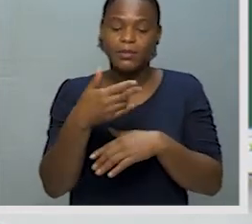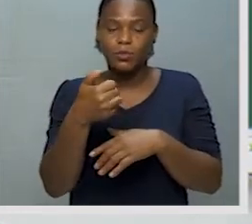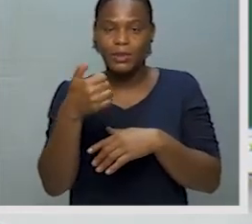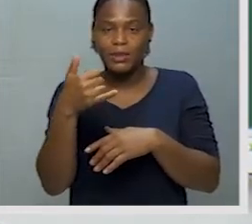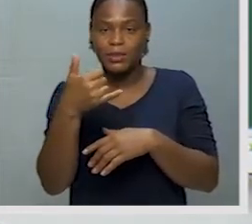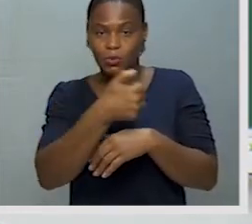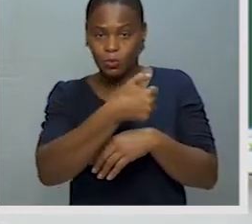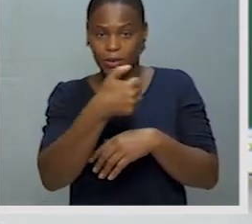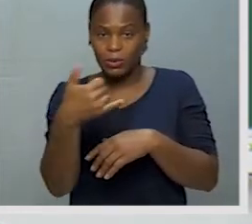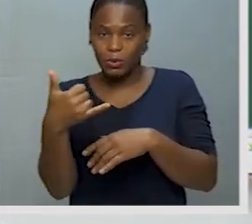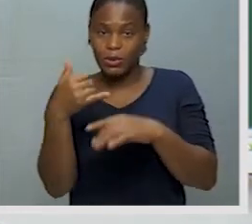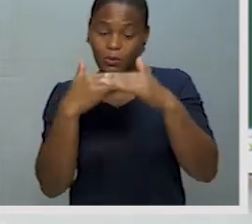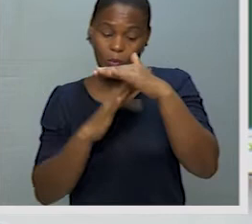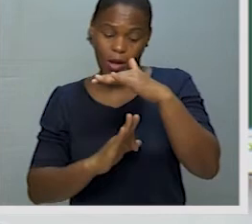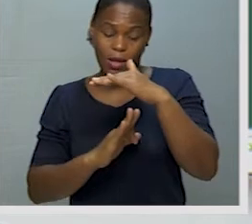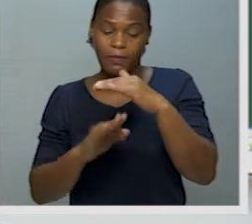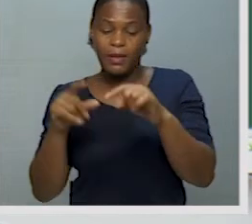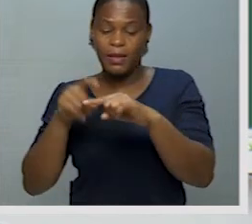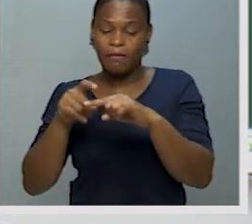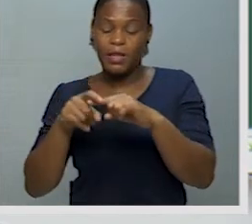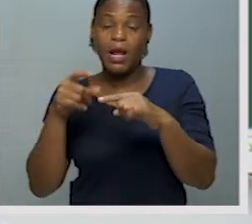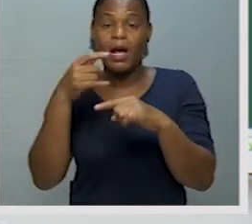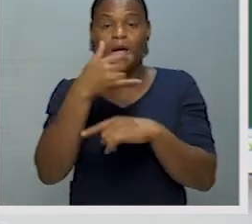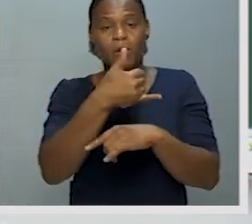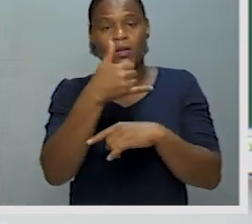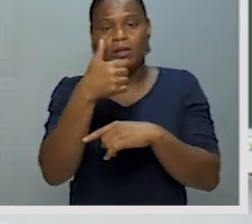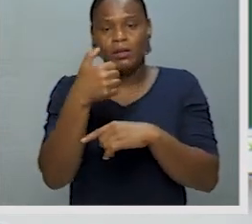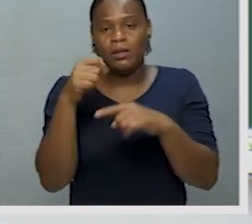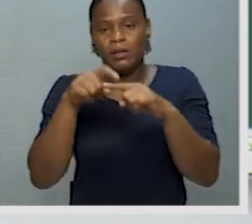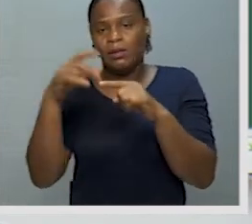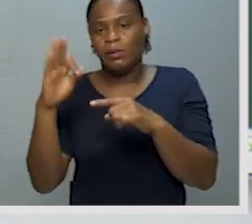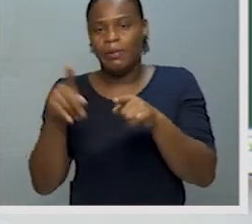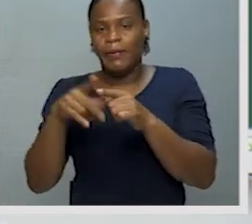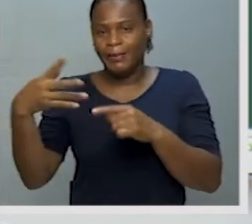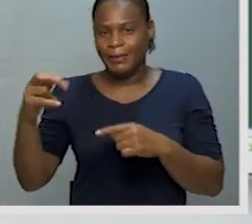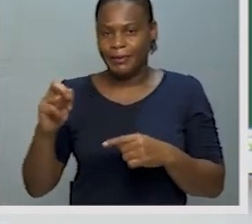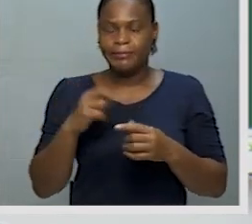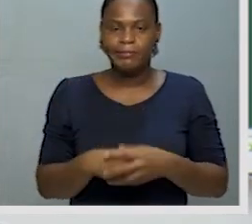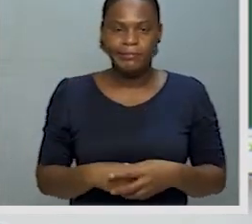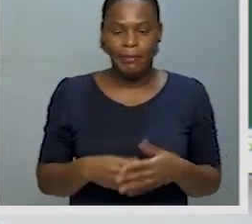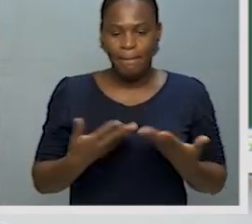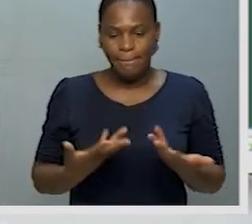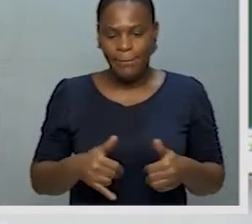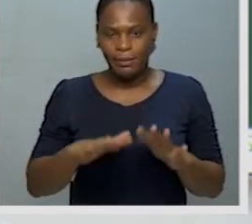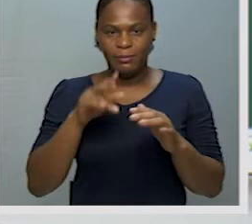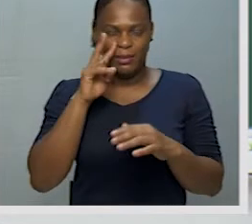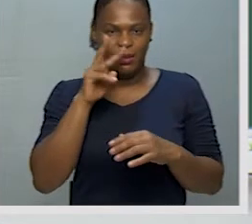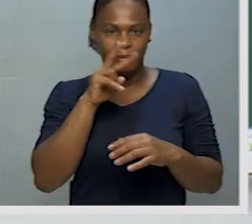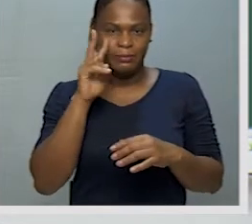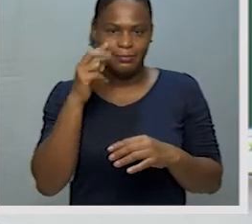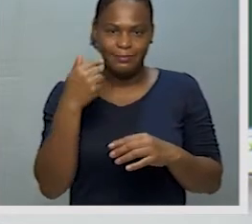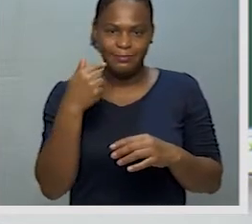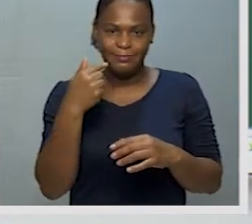fração 52 sobre 4, dividido 52 por 4 igual a 3. Mas aqui eu